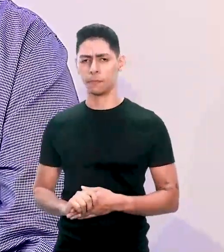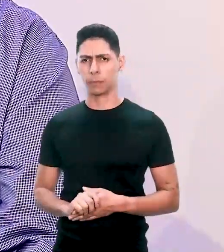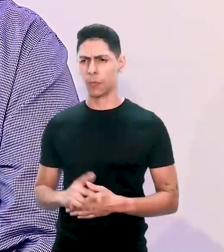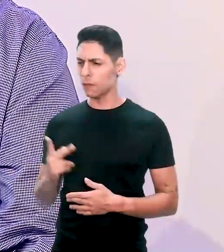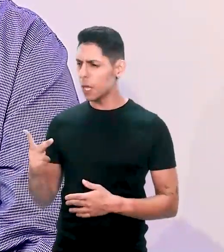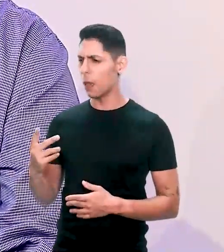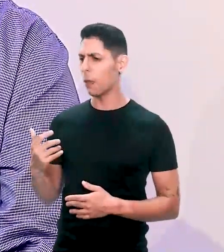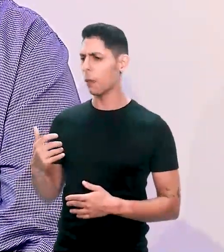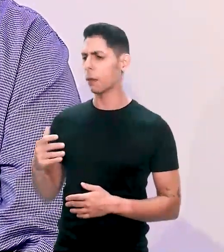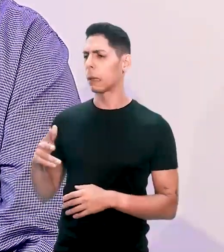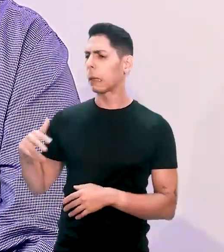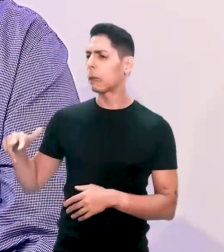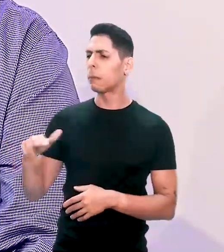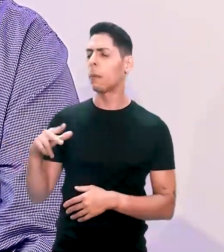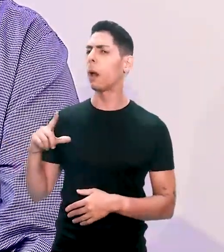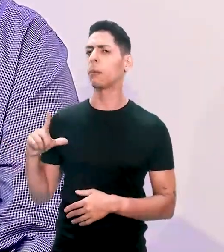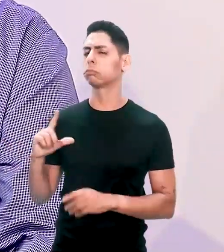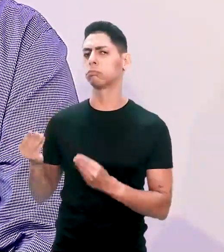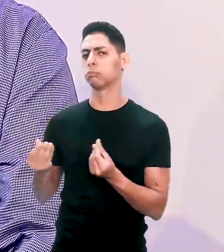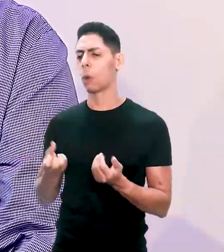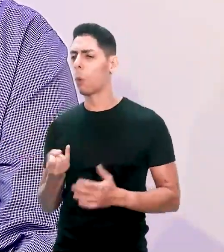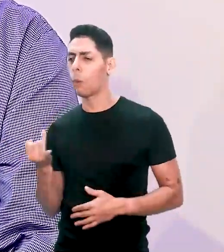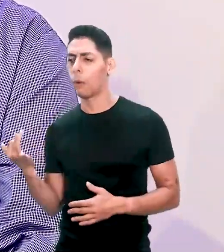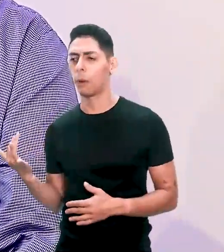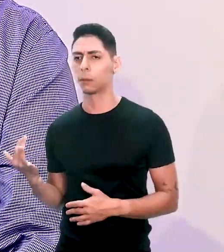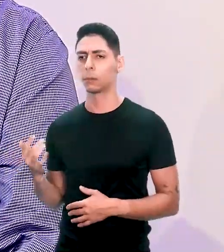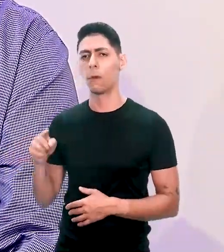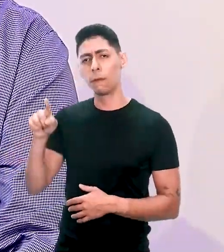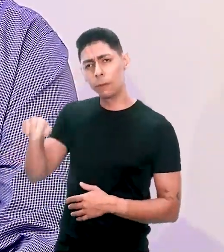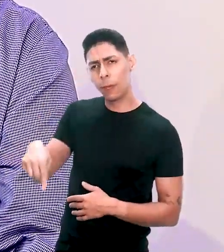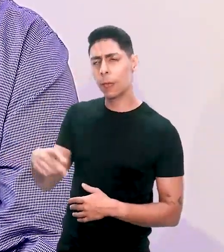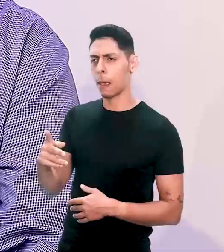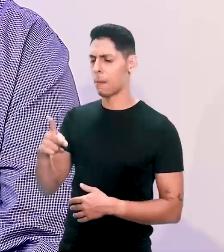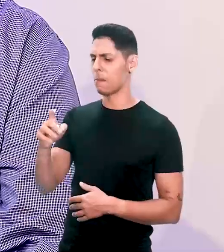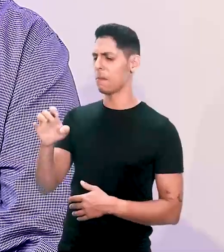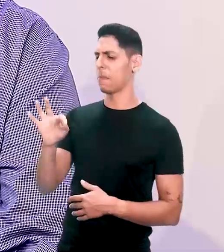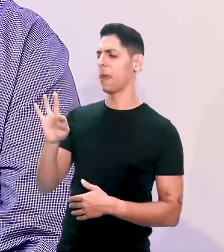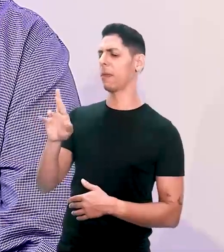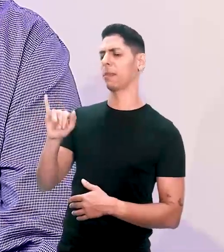quantos irmãos? O Petri, ele é um sobrenome